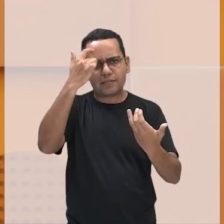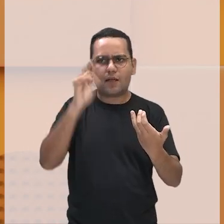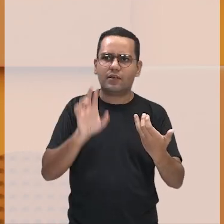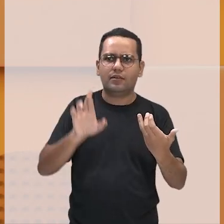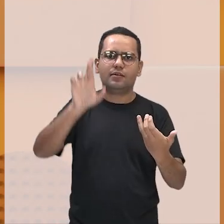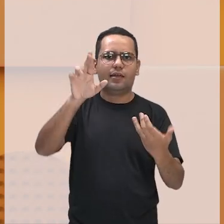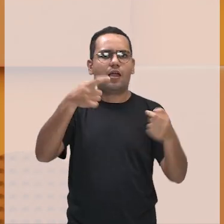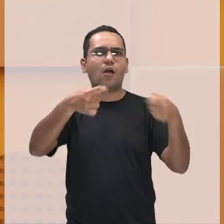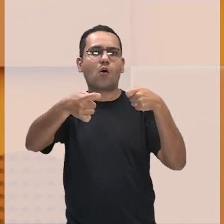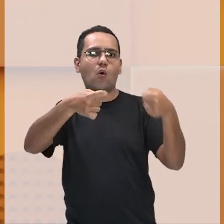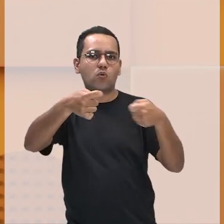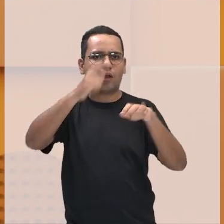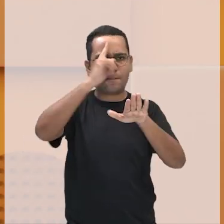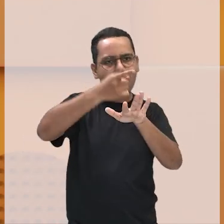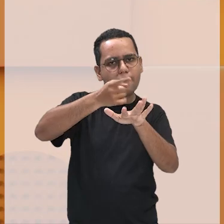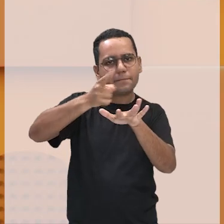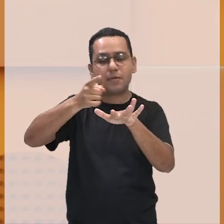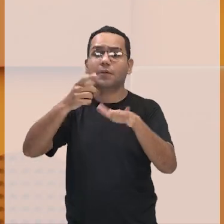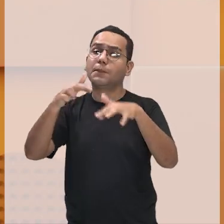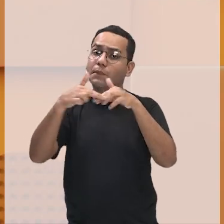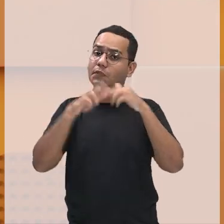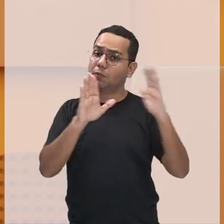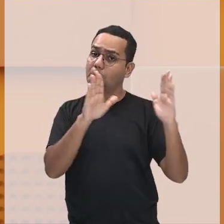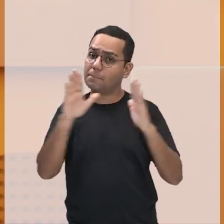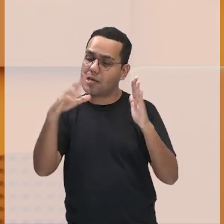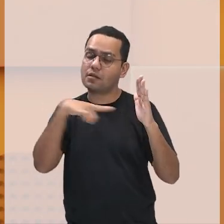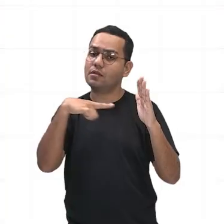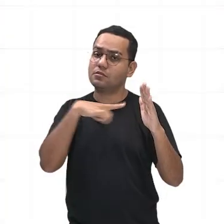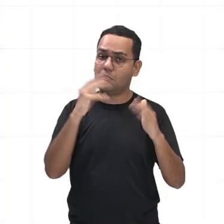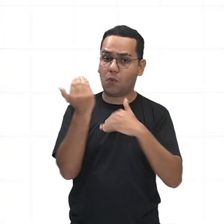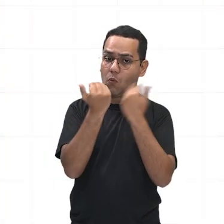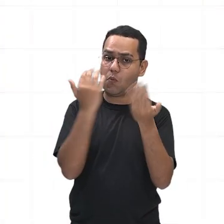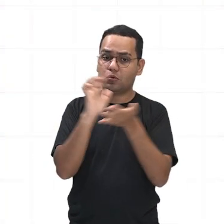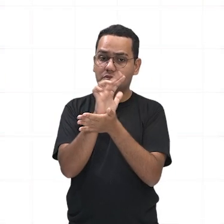período é marcado por muitas mortes por envenenamento.